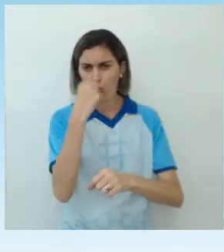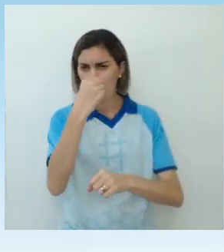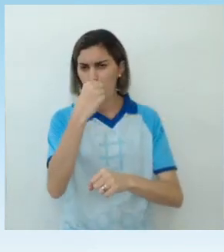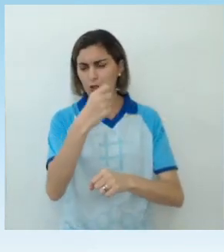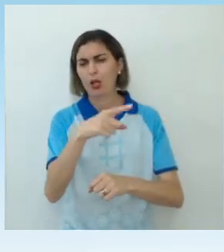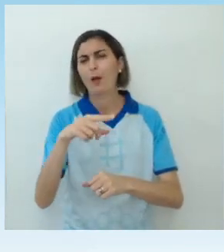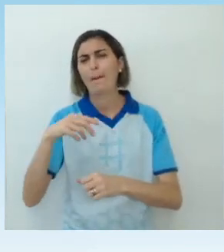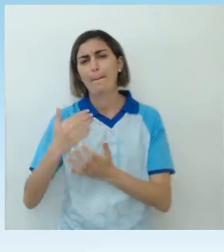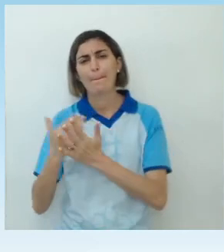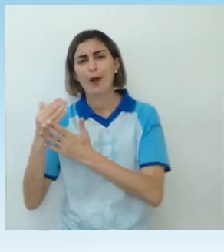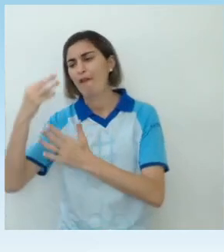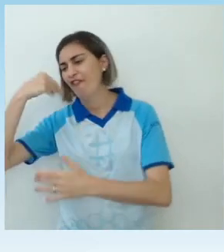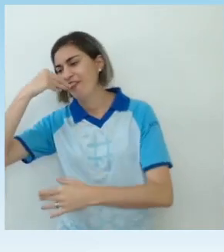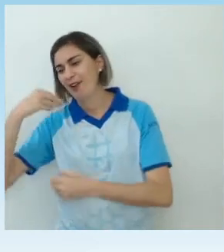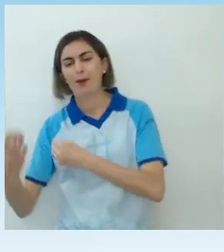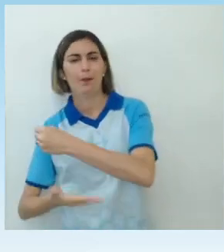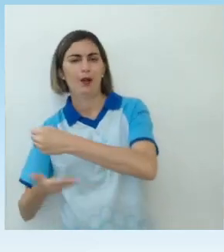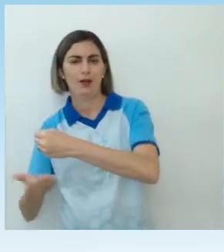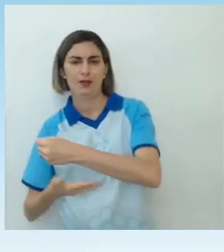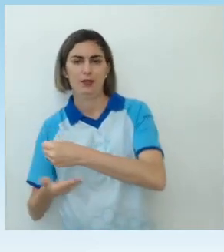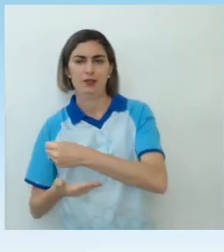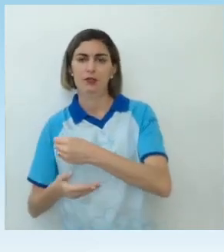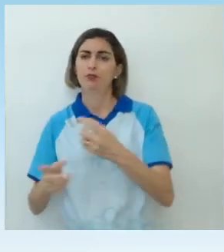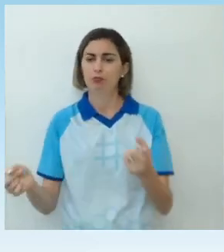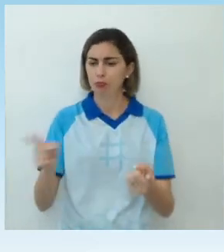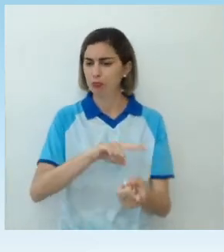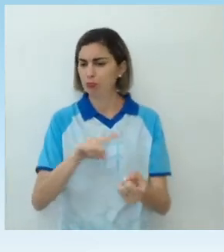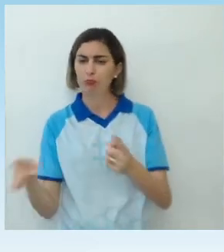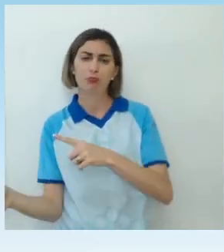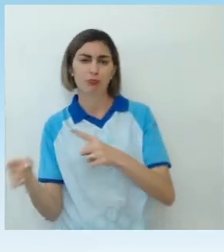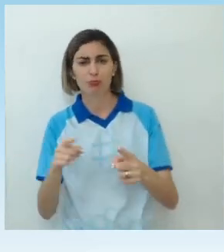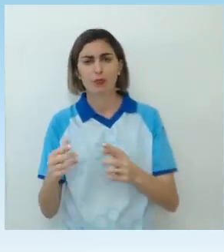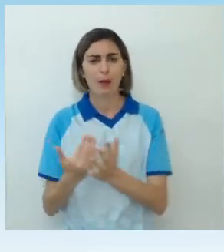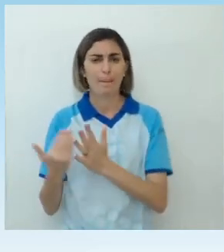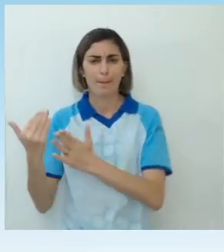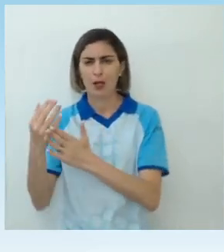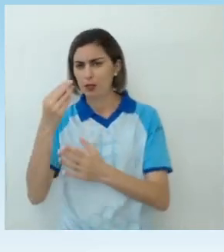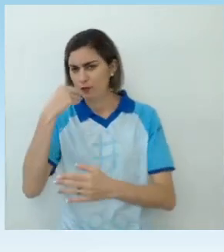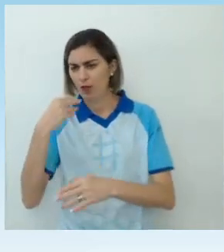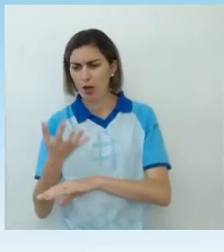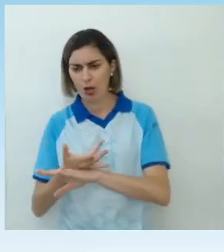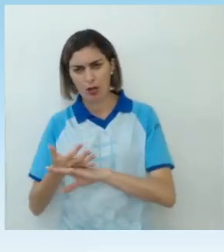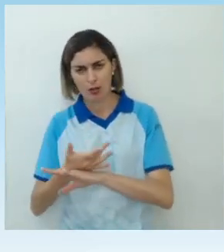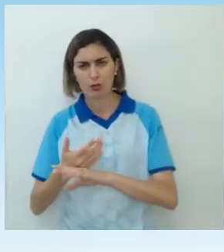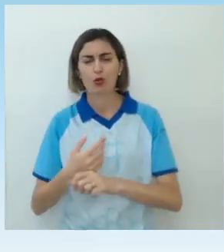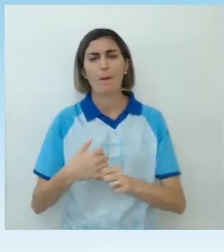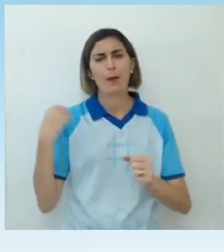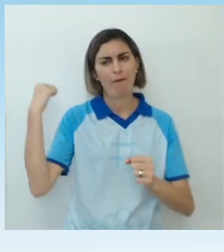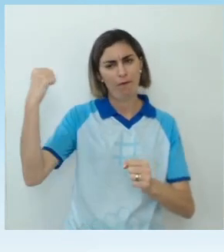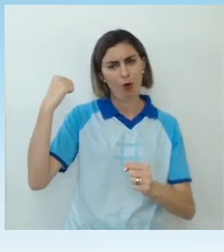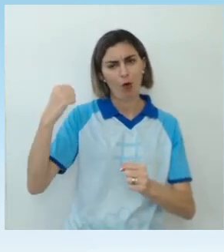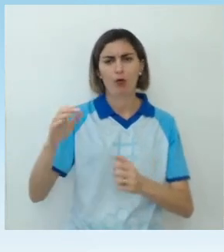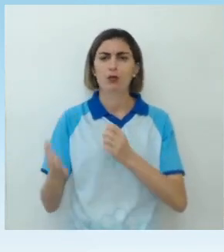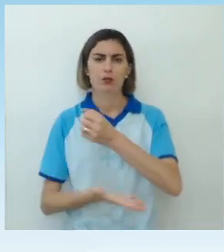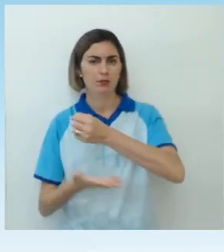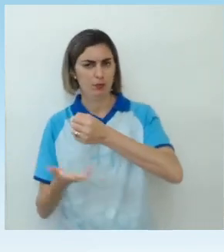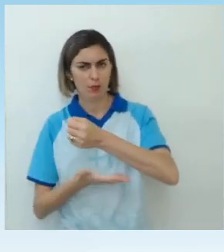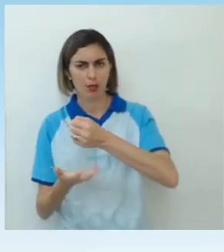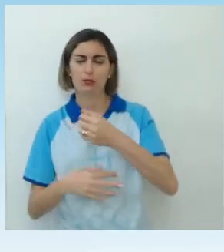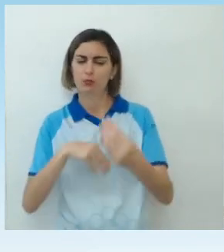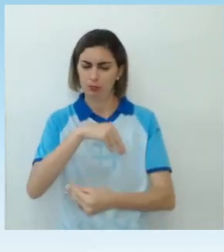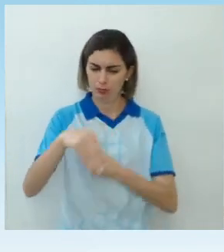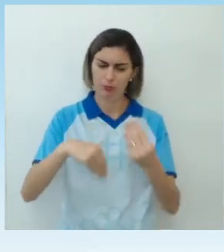ácido, mais fraca é a base conjugada. E vice-versa. Quanto mais fraco o ácido, mais forte é a base